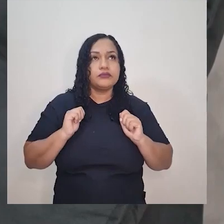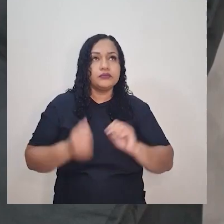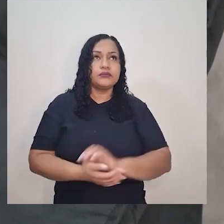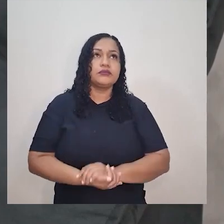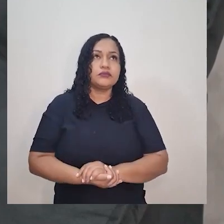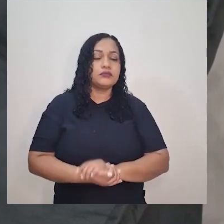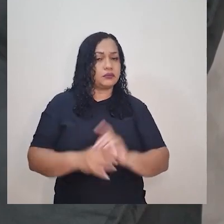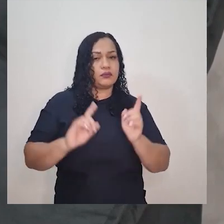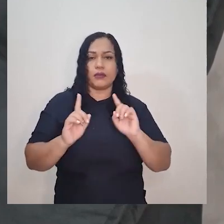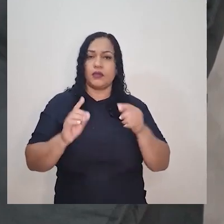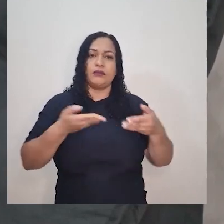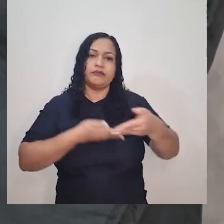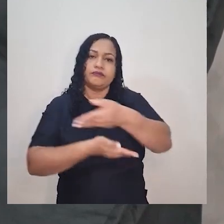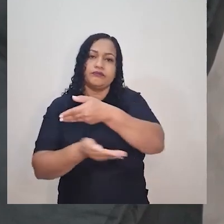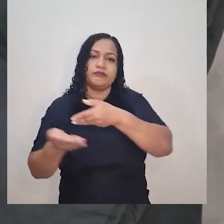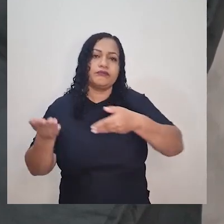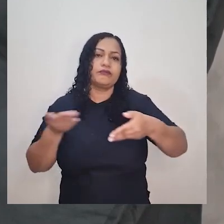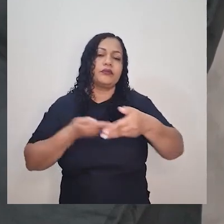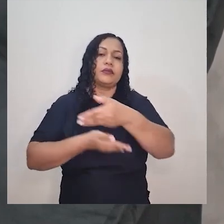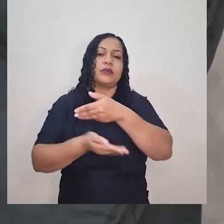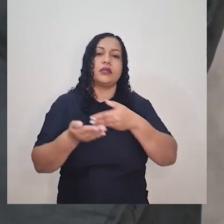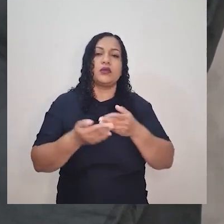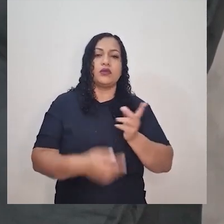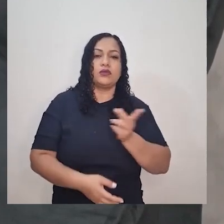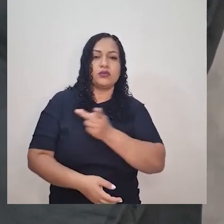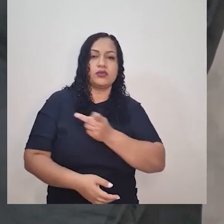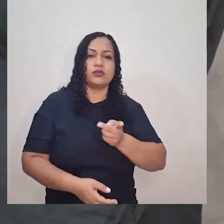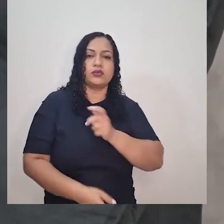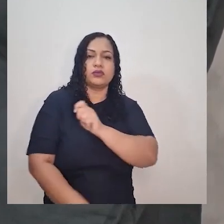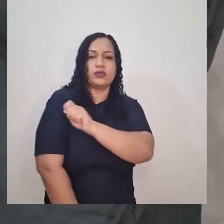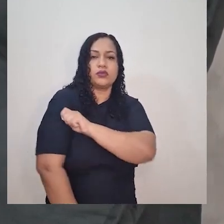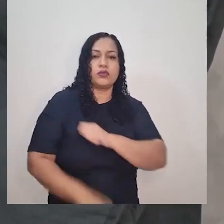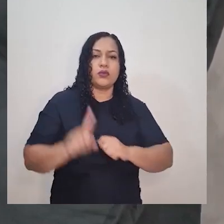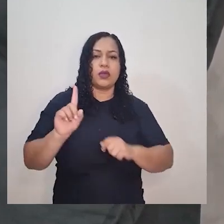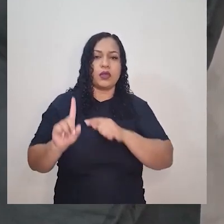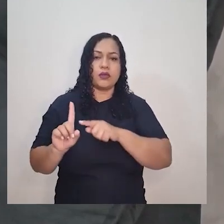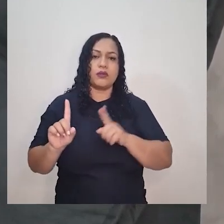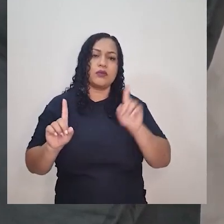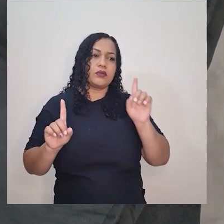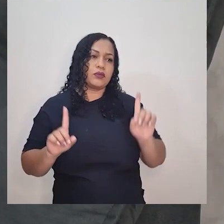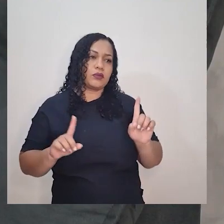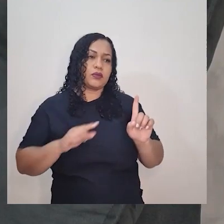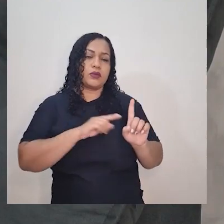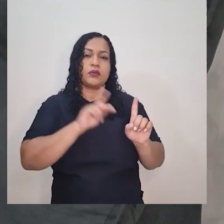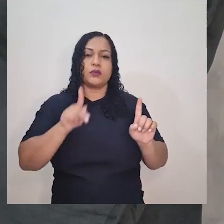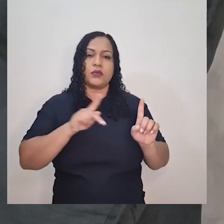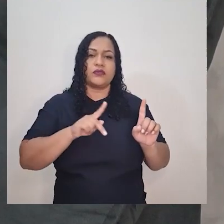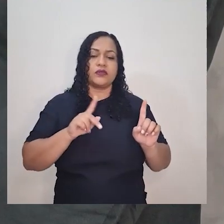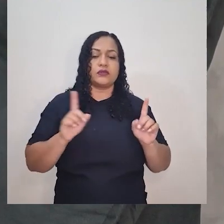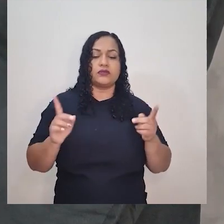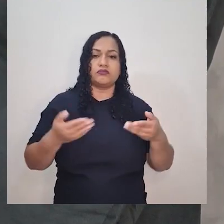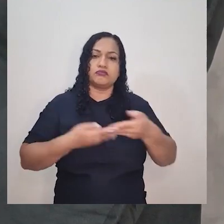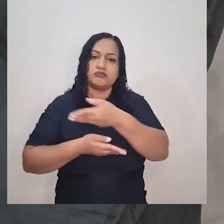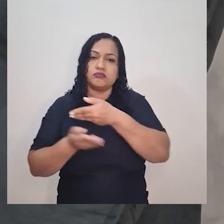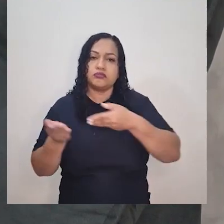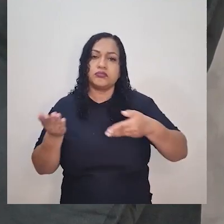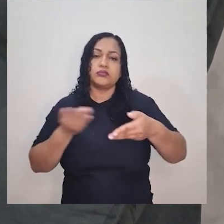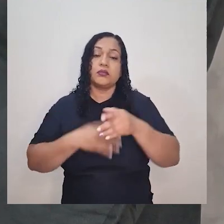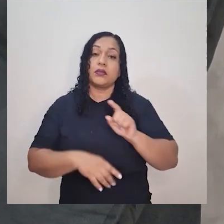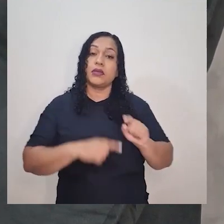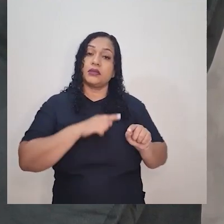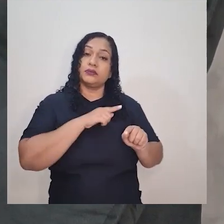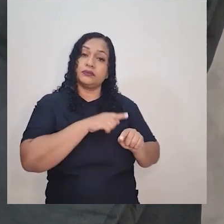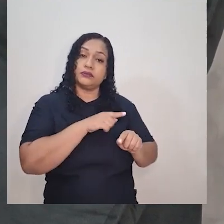conhecimento. É uma relação mútua, né? Ambos aprendem uns com os outros. Contudo, o professor, ele é o mediador